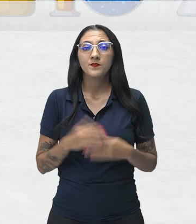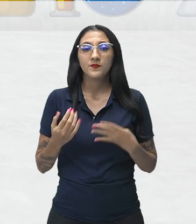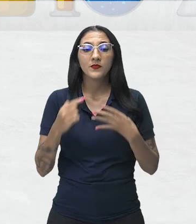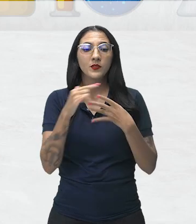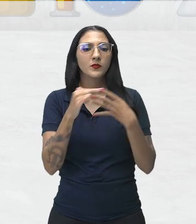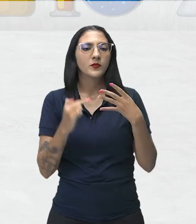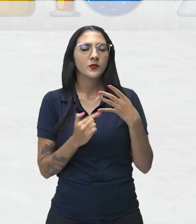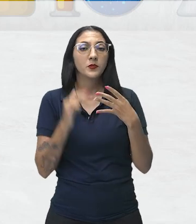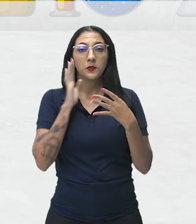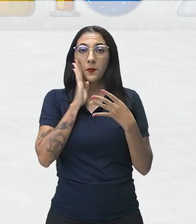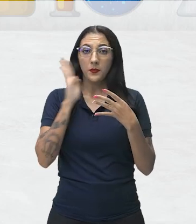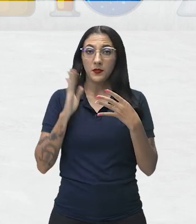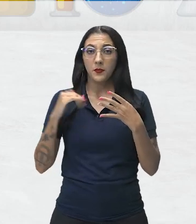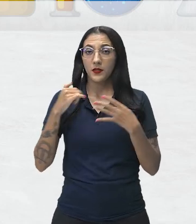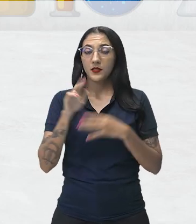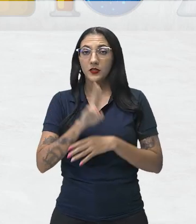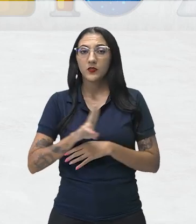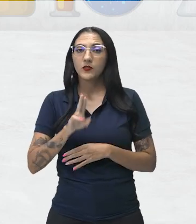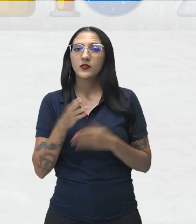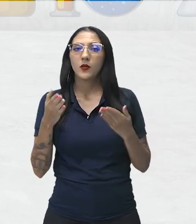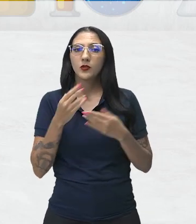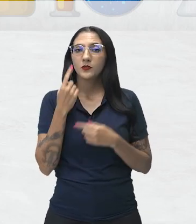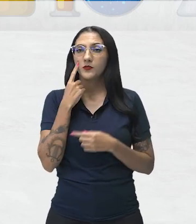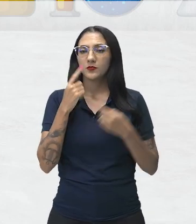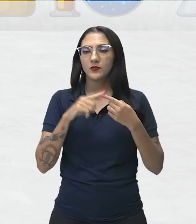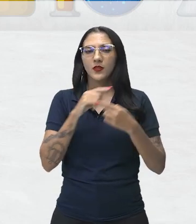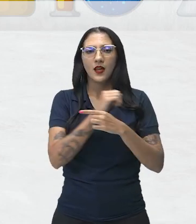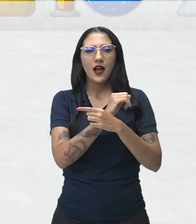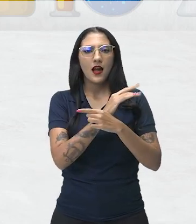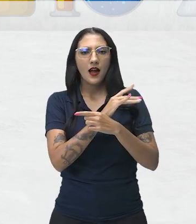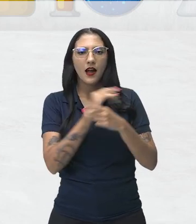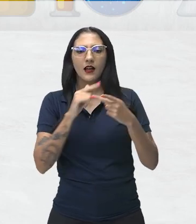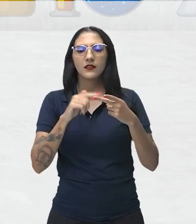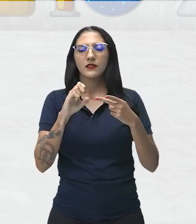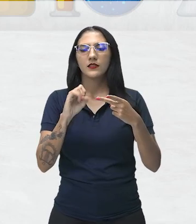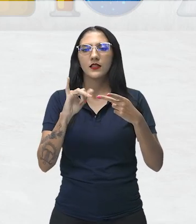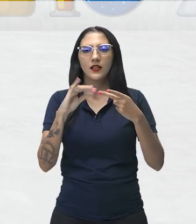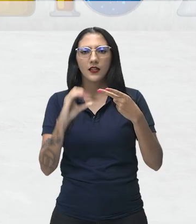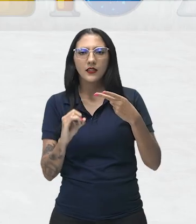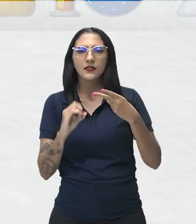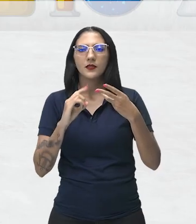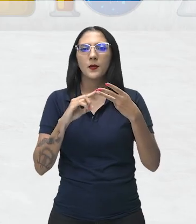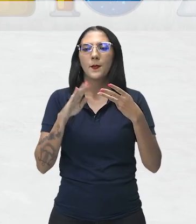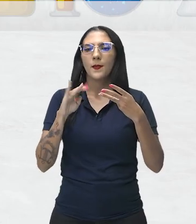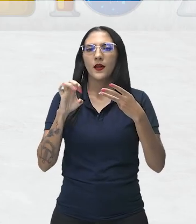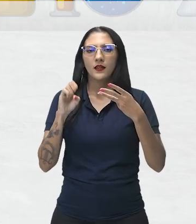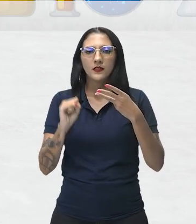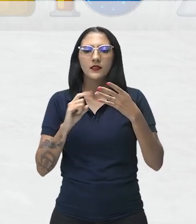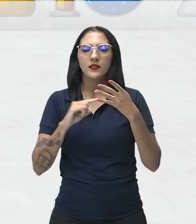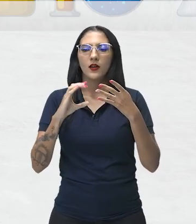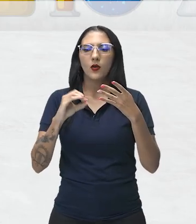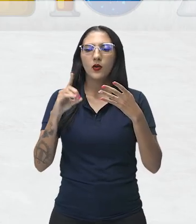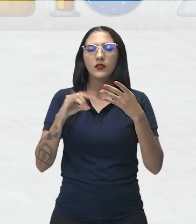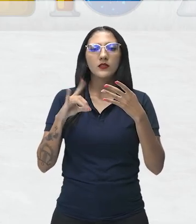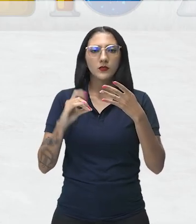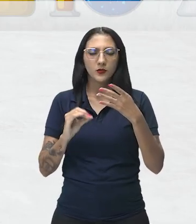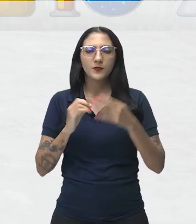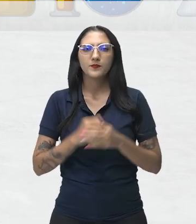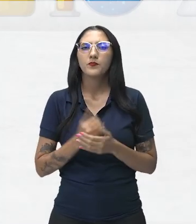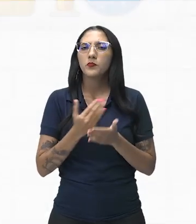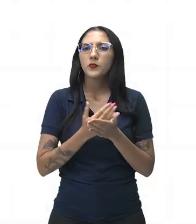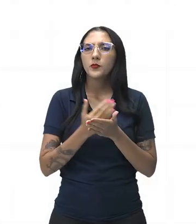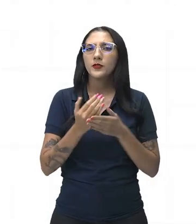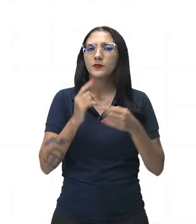aula de hoje são os ácidos, os sais, as bases e os óxidos. Vamos começar pelos